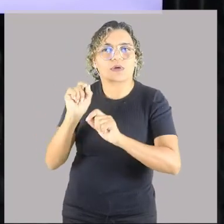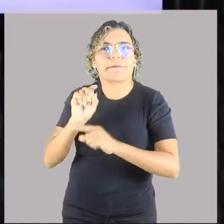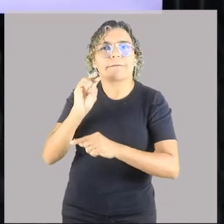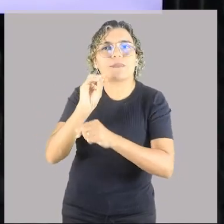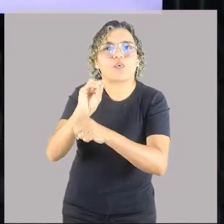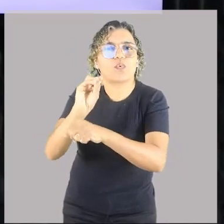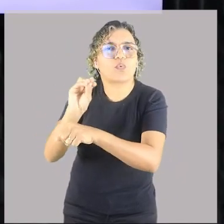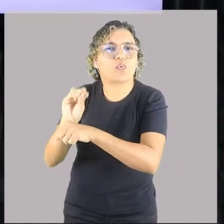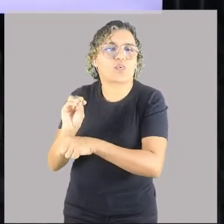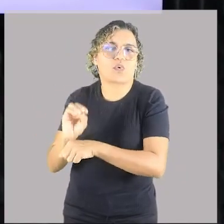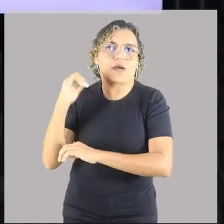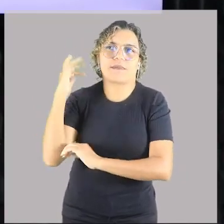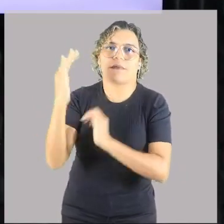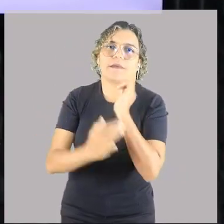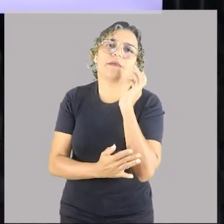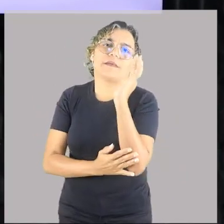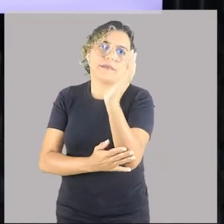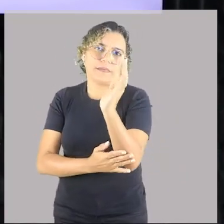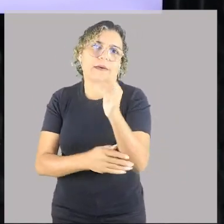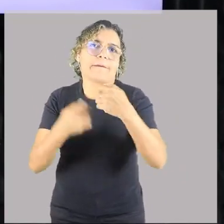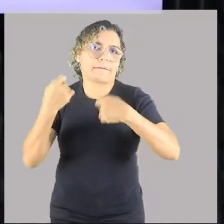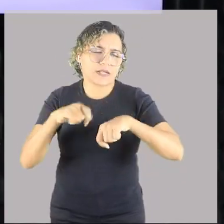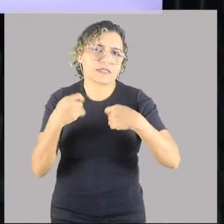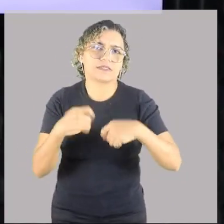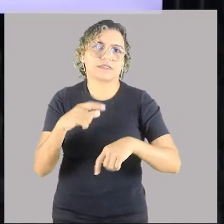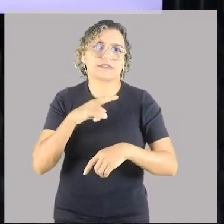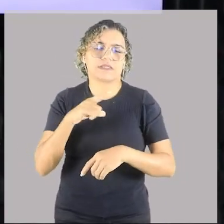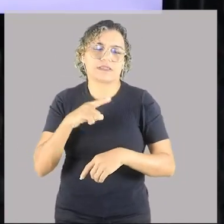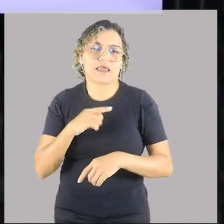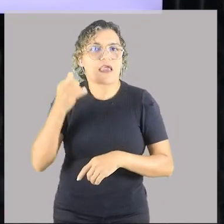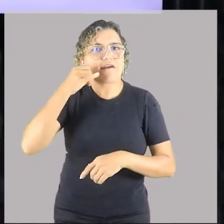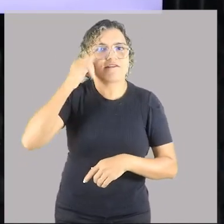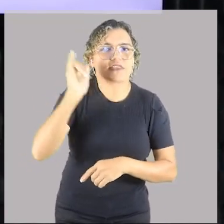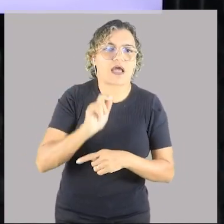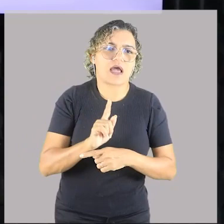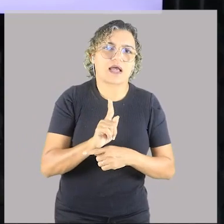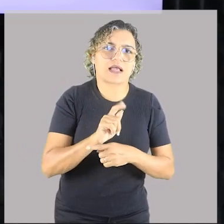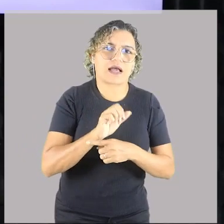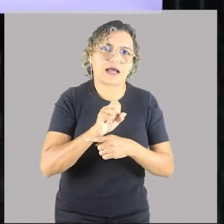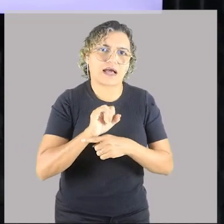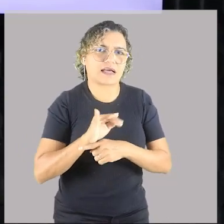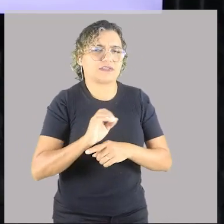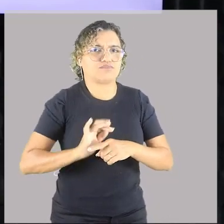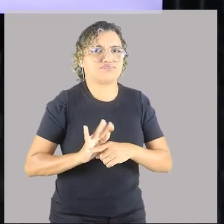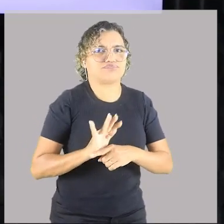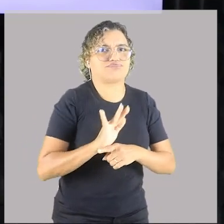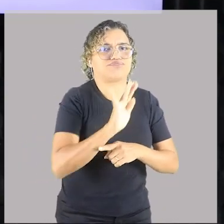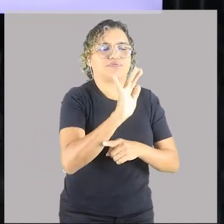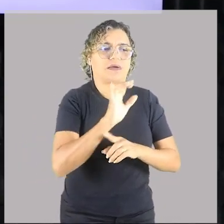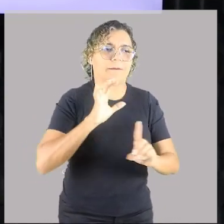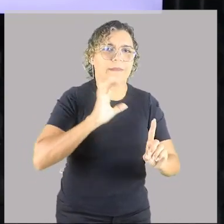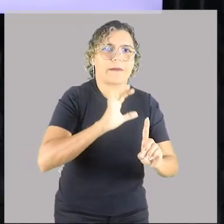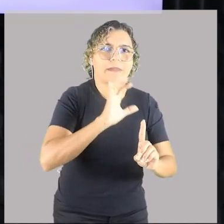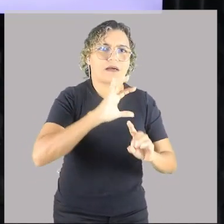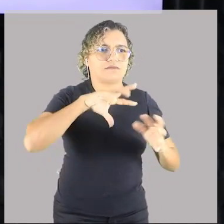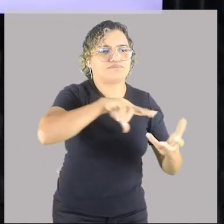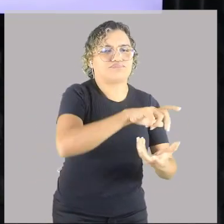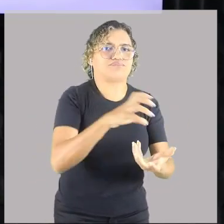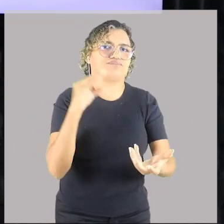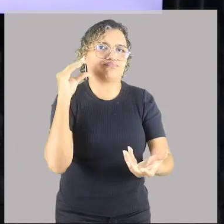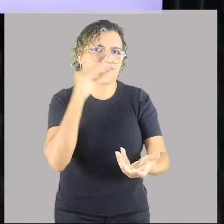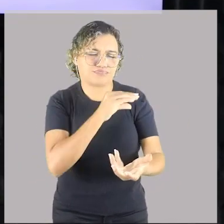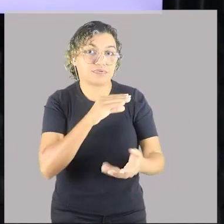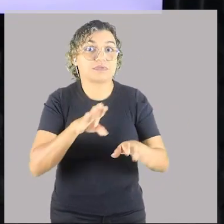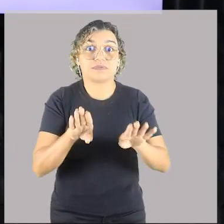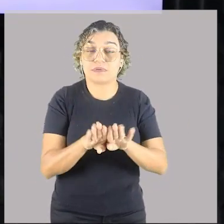do meio ambiente, da redução e neutralização das emissões de gases causadoras do aquecimento global, por meio, por exemplo,